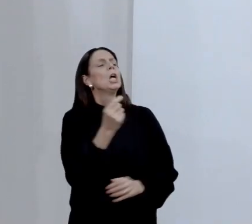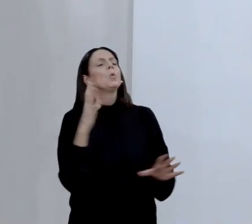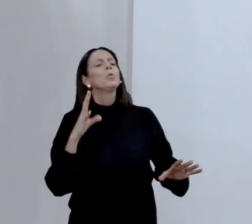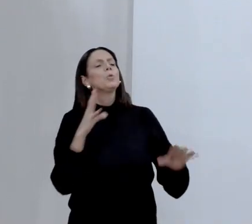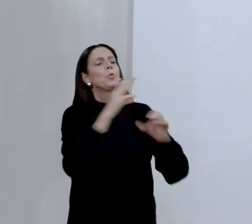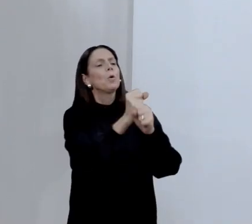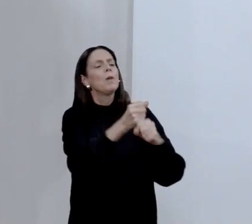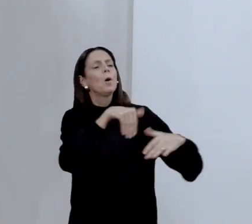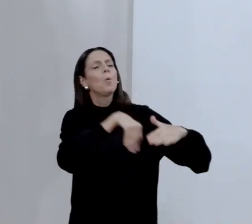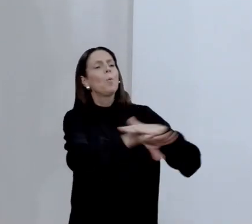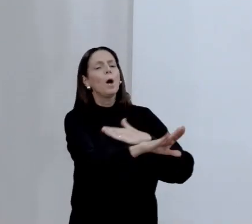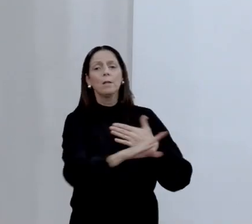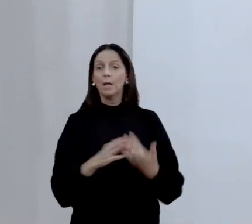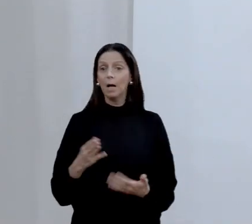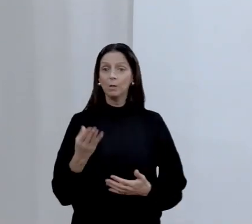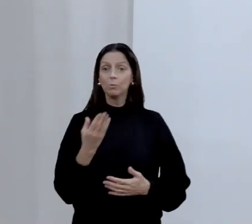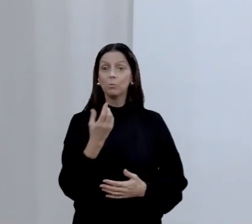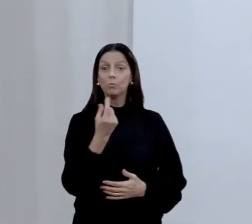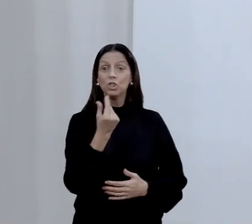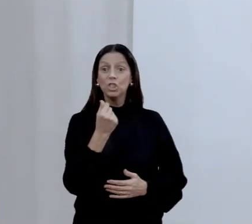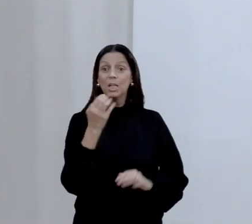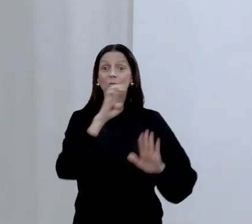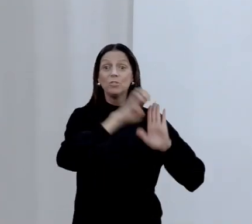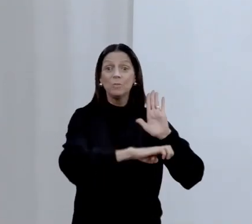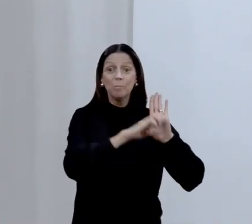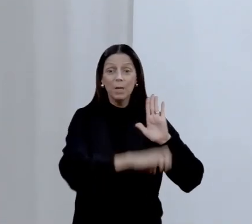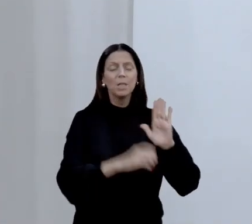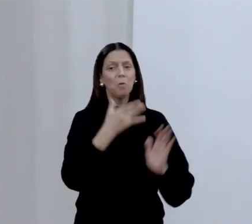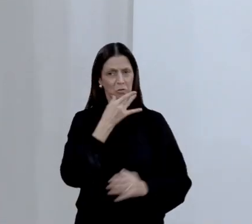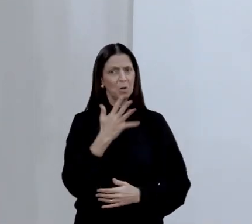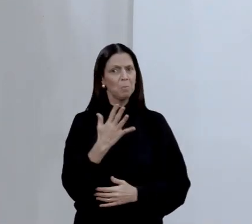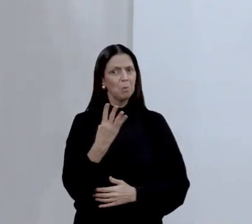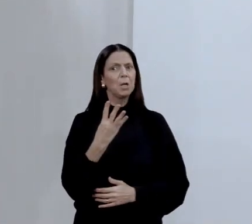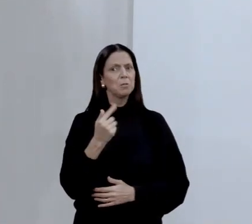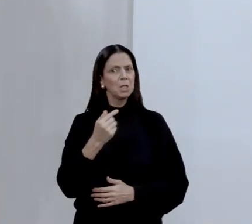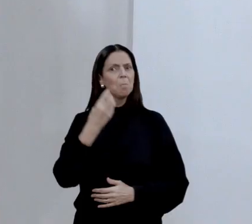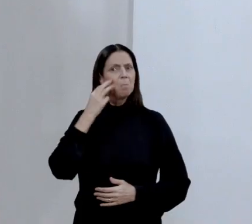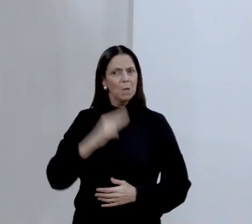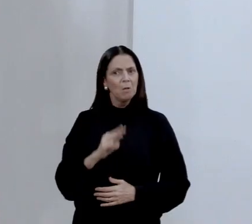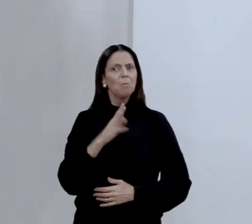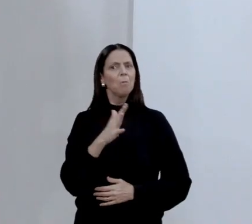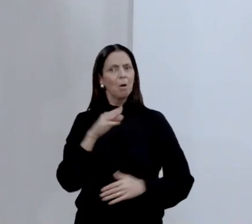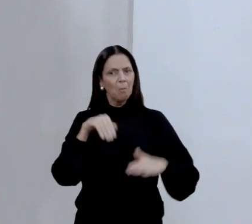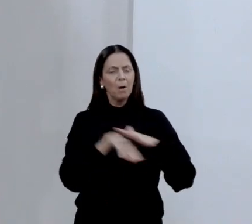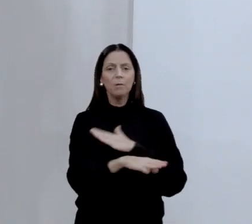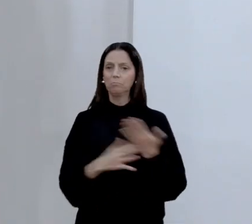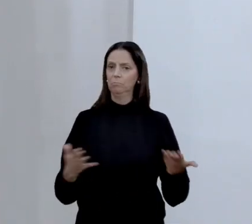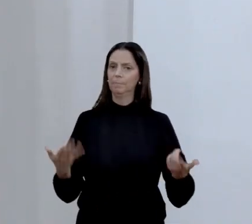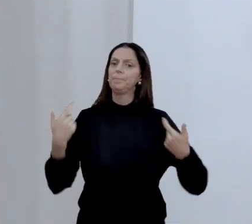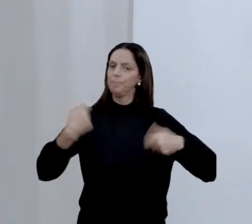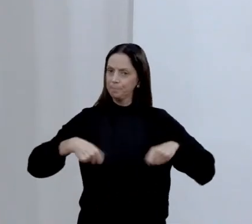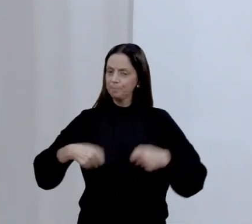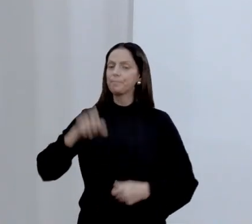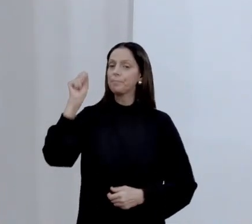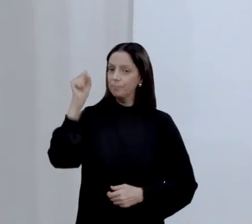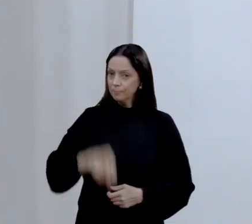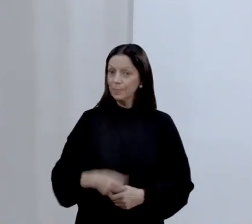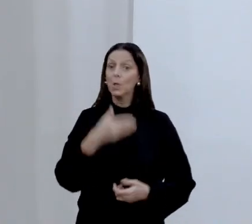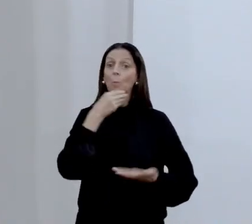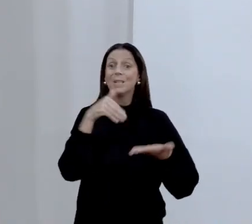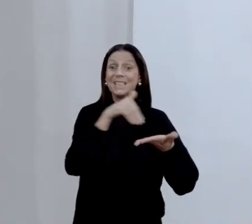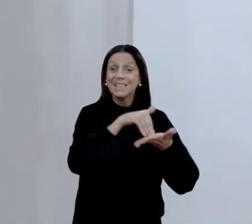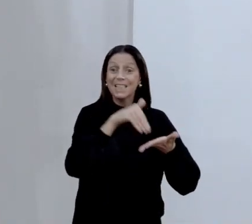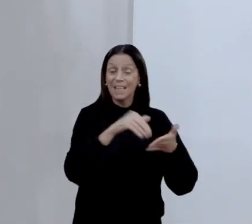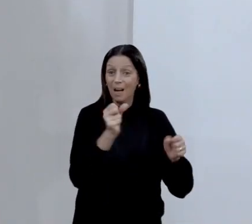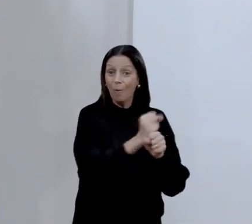acho que não vai fugir muito desse valor aqui, e eu acredito que os senhores vão se assustar com isso. Então, cabe, sim, ao nosso secretário de